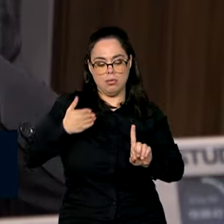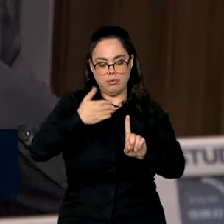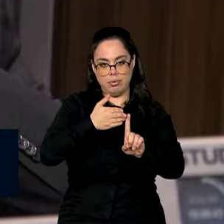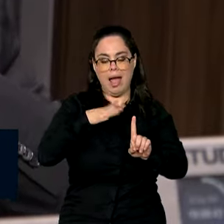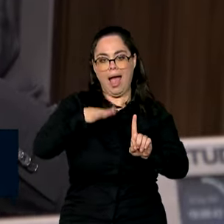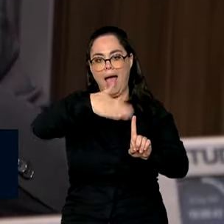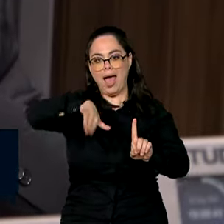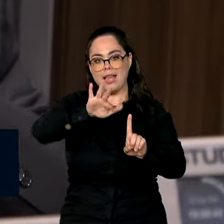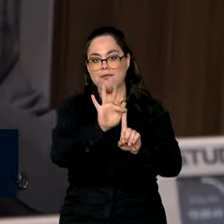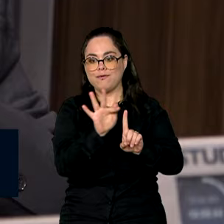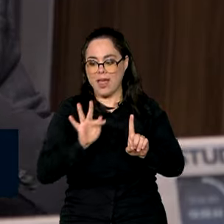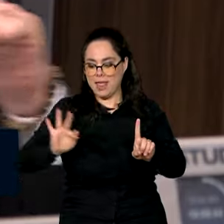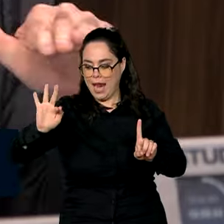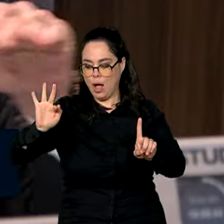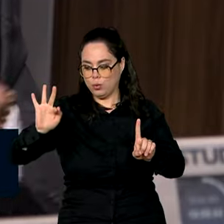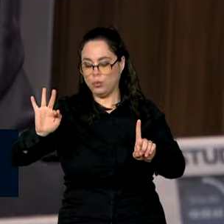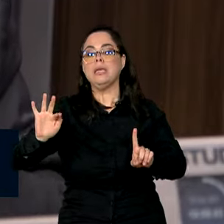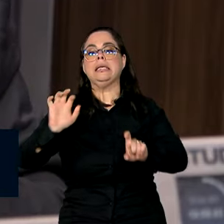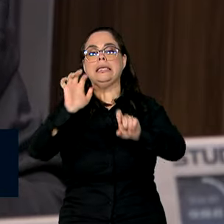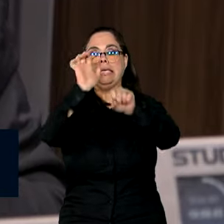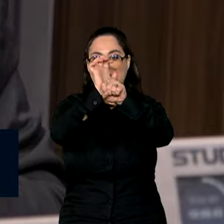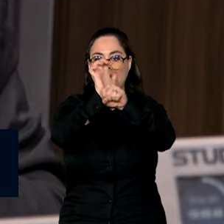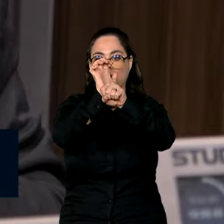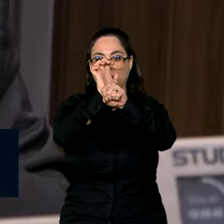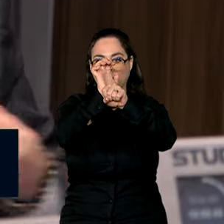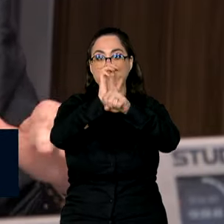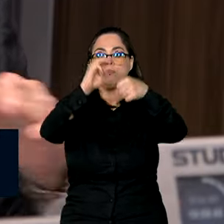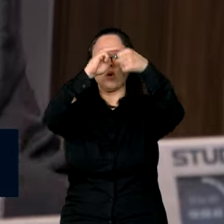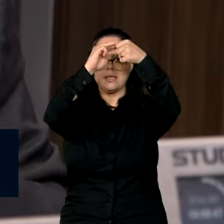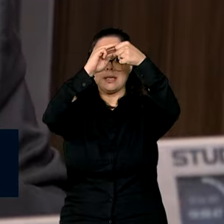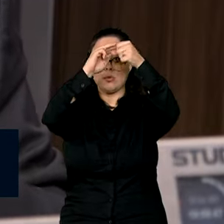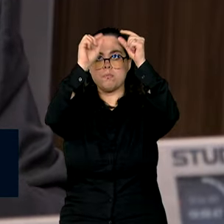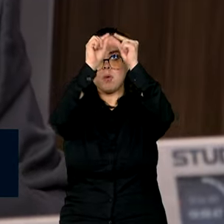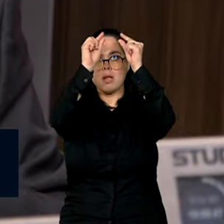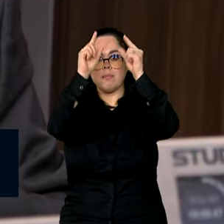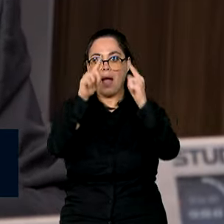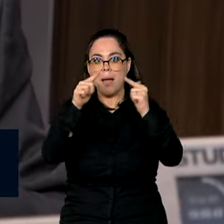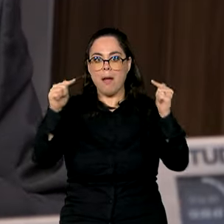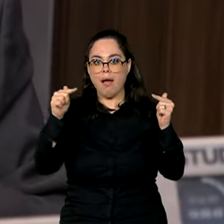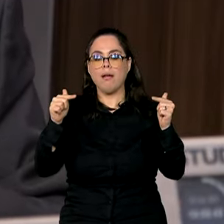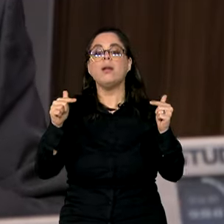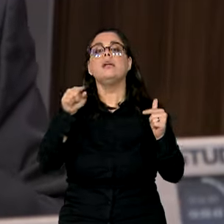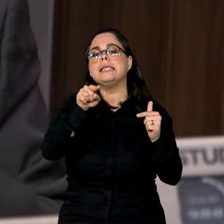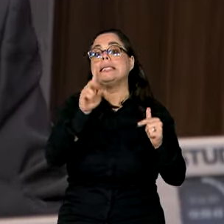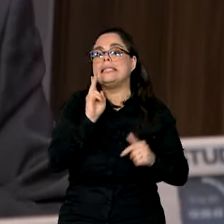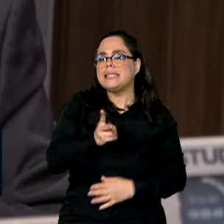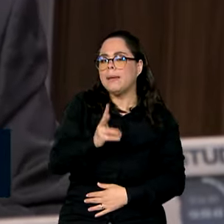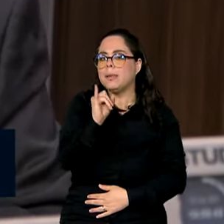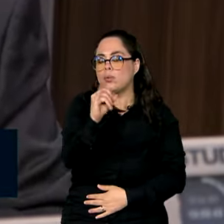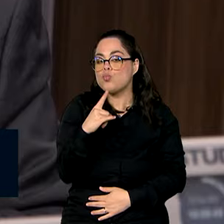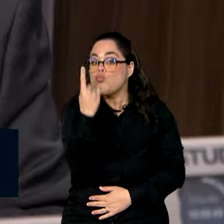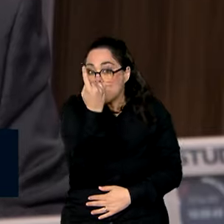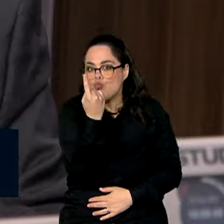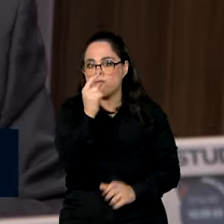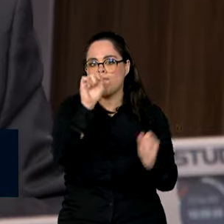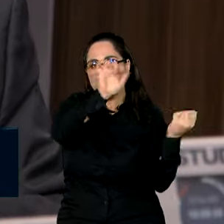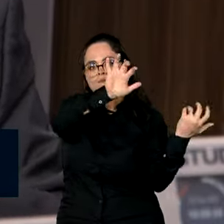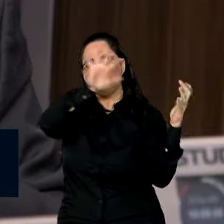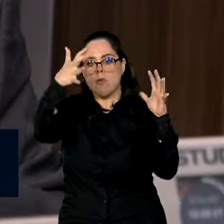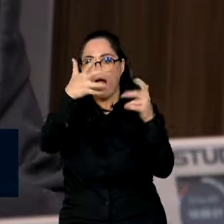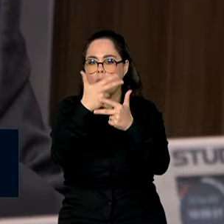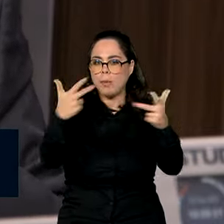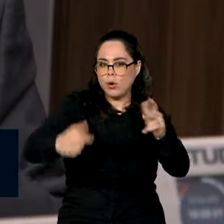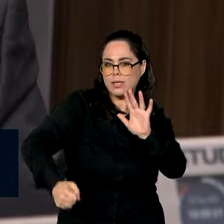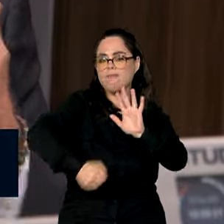Federal a Defesa Civil de Estados e a Defesa Civil de municípios Eh toda vez que um evento climático eh